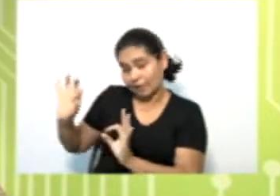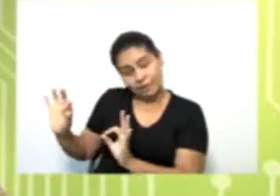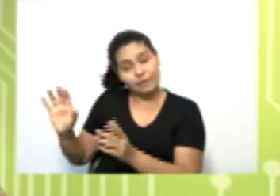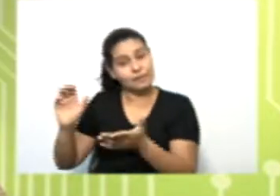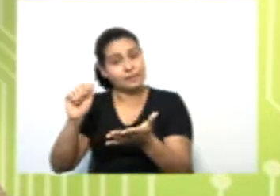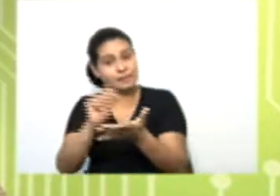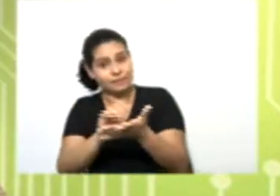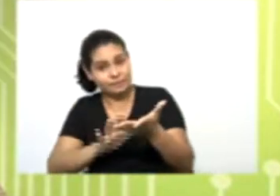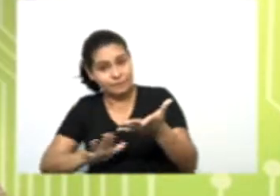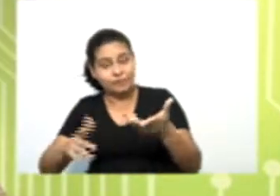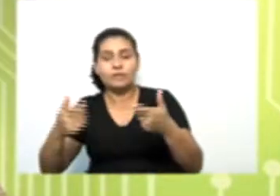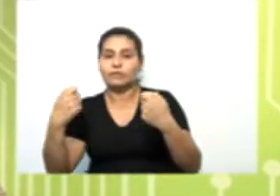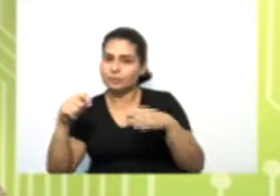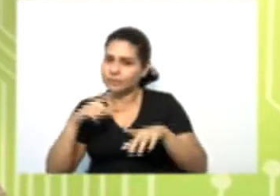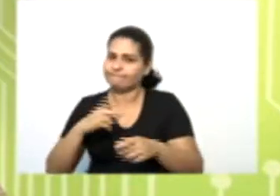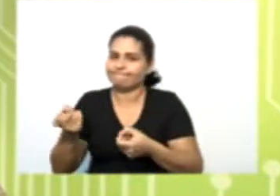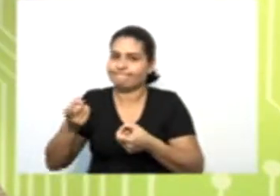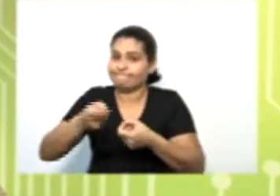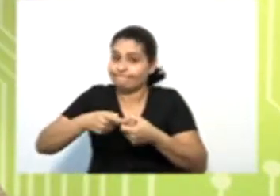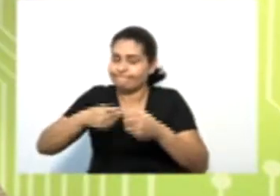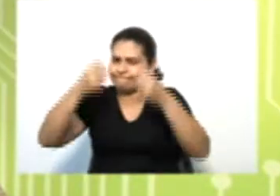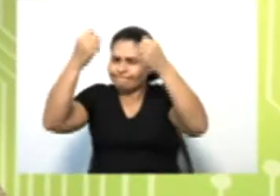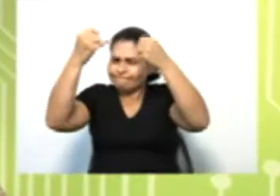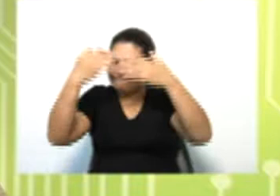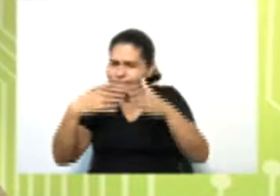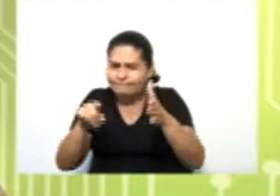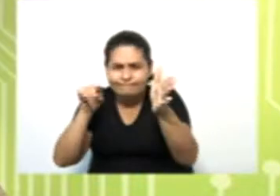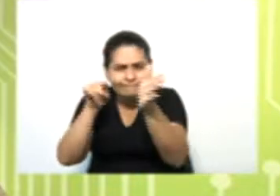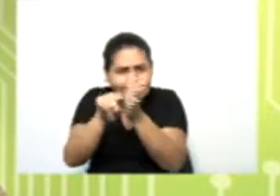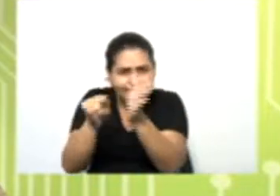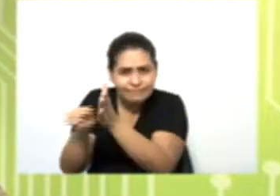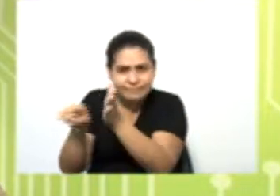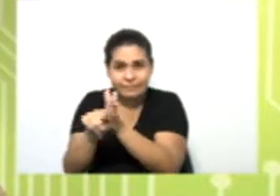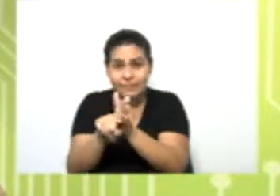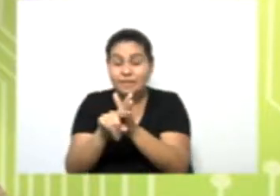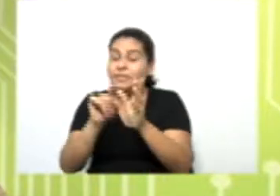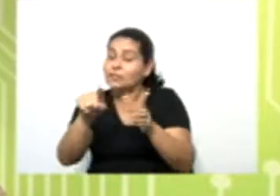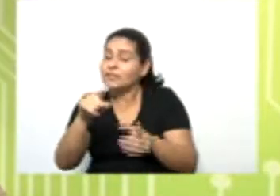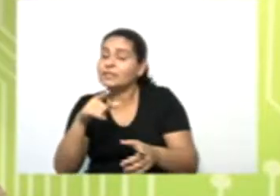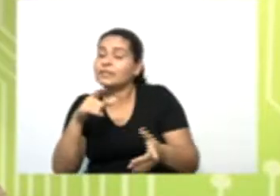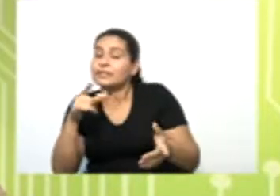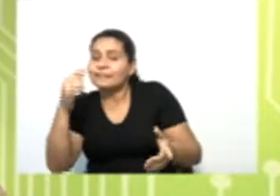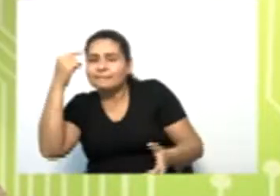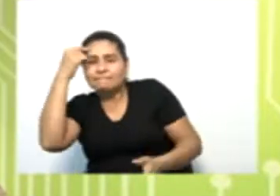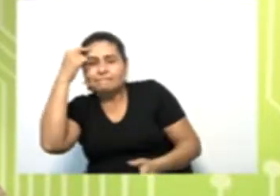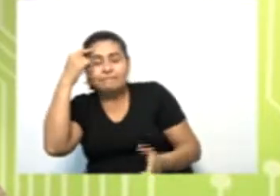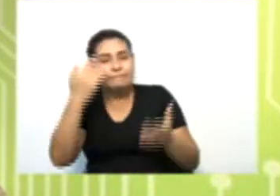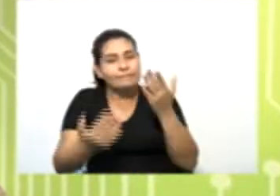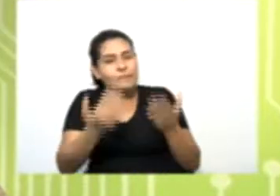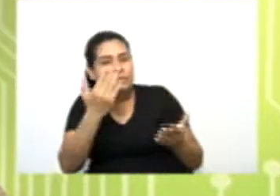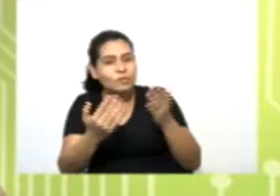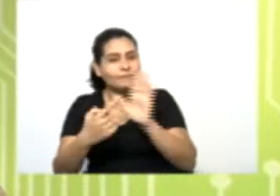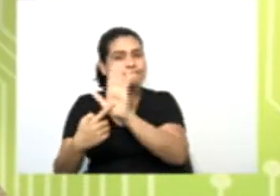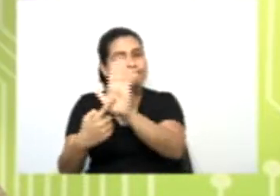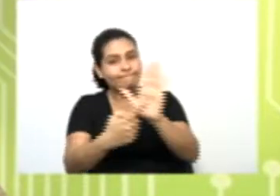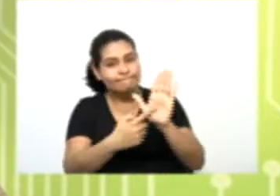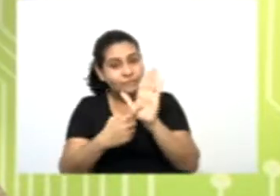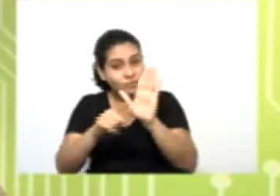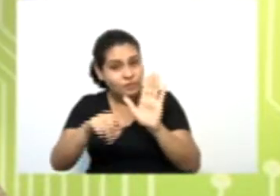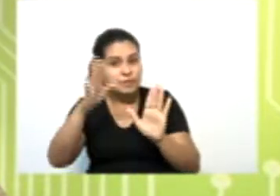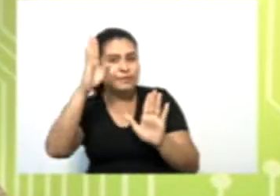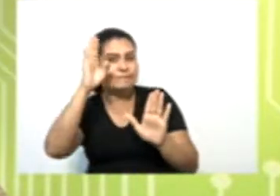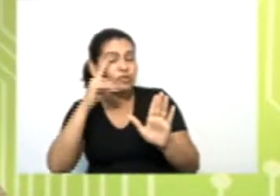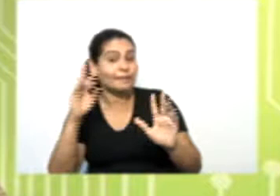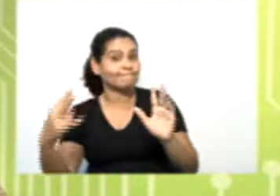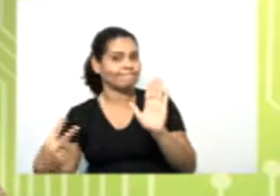dos exercícios, eu também vou fazer uma pergunta para você com relação às nossas apresentações aqui. Quero ver se